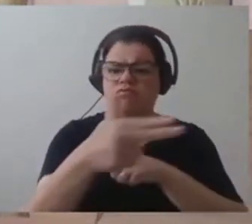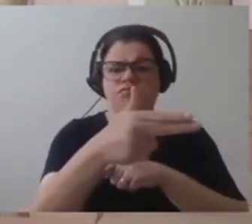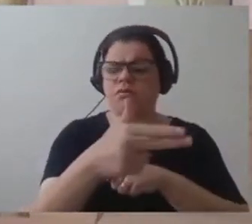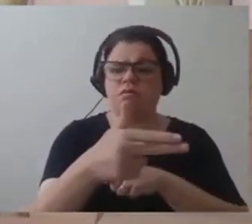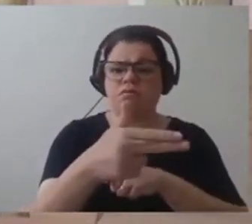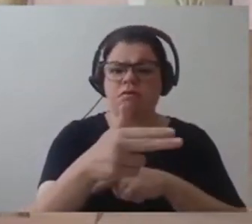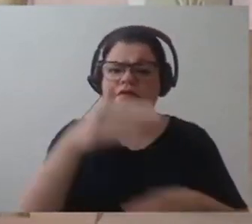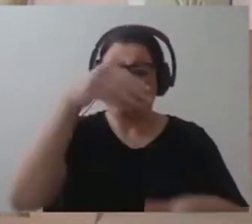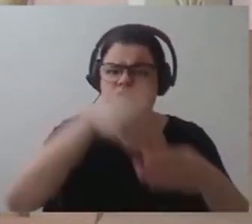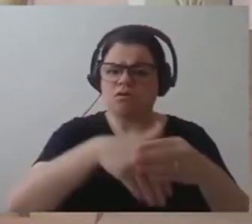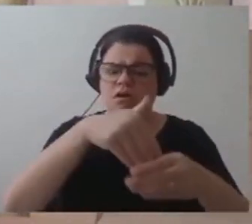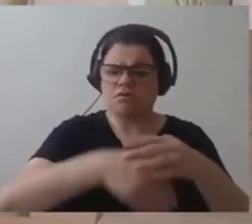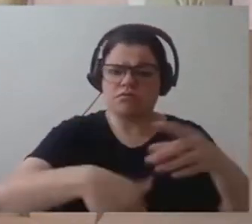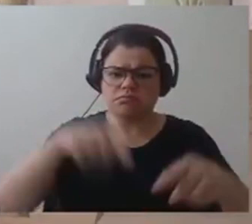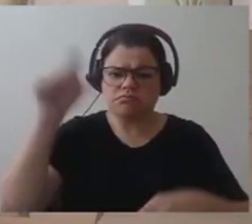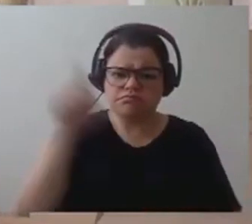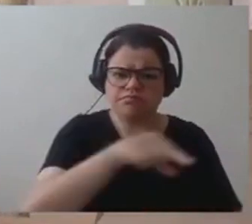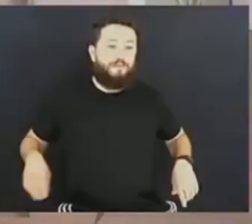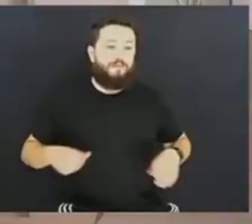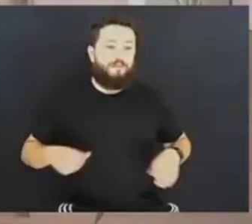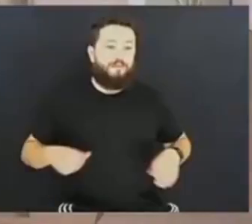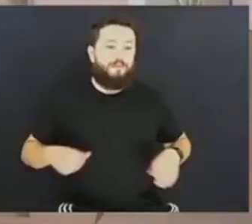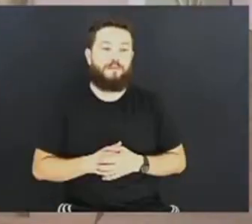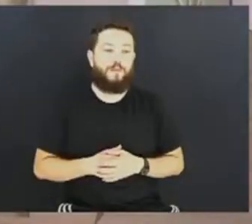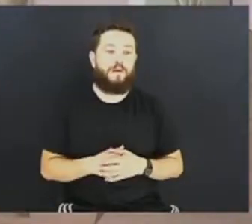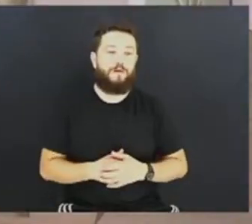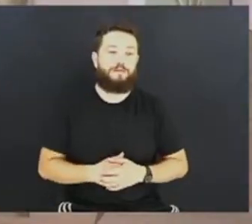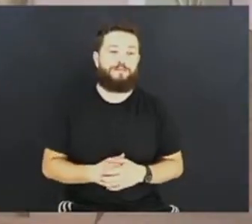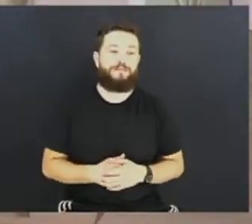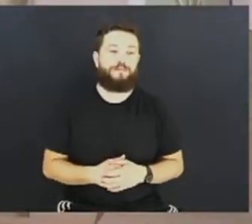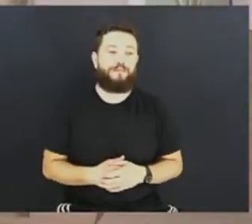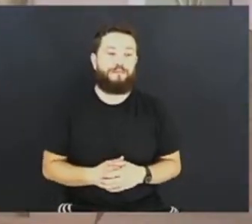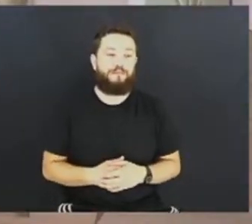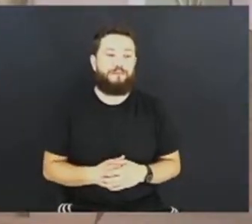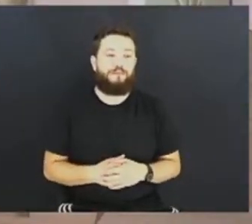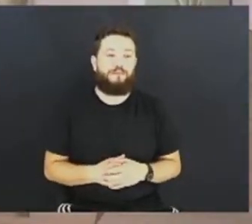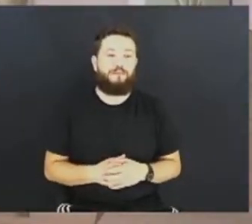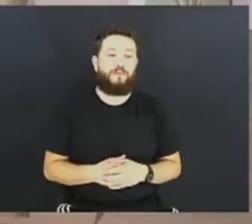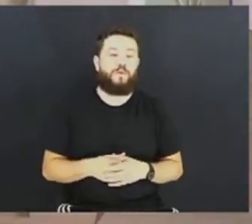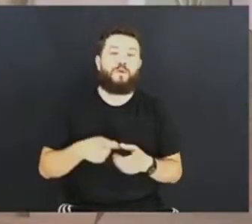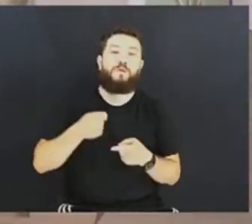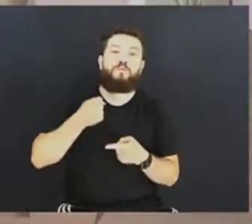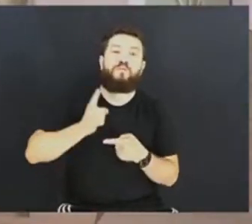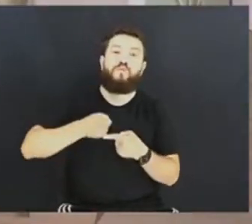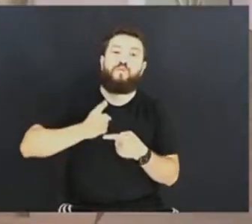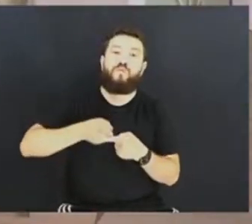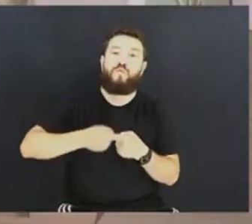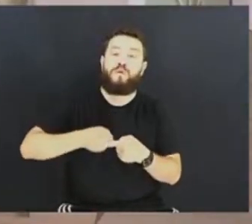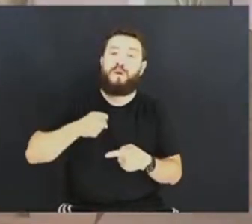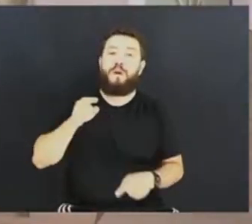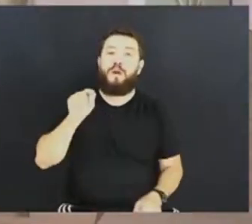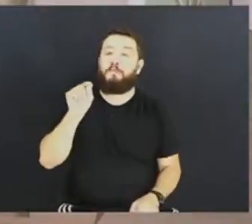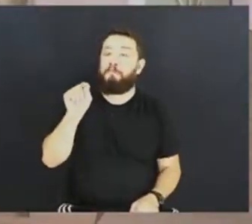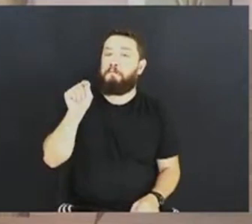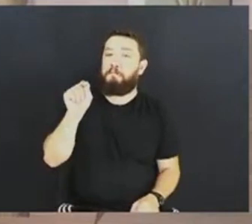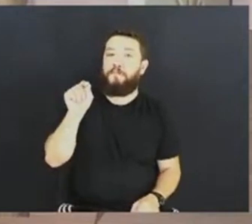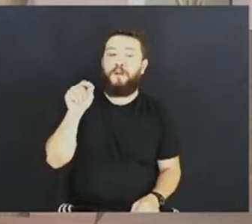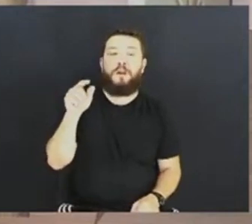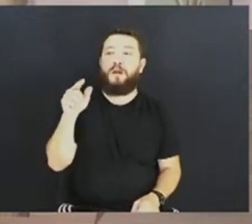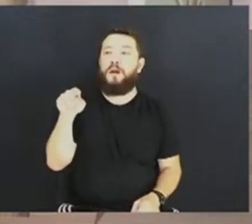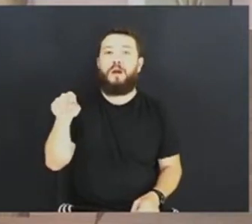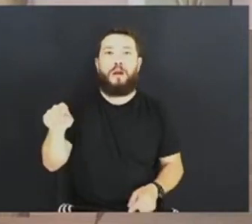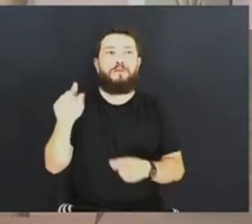votação tá não houve transparência não houve Transparência não houve